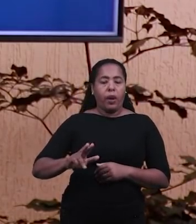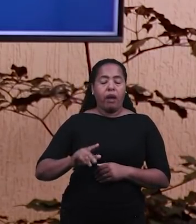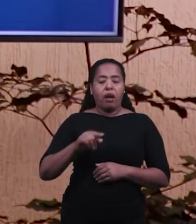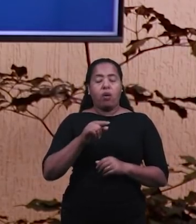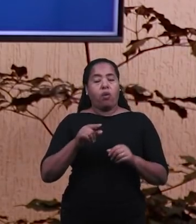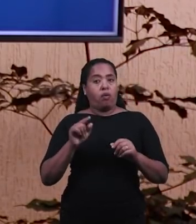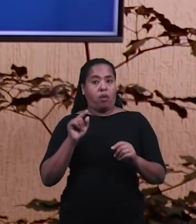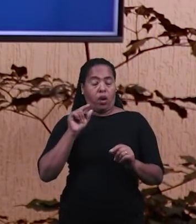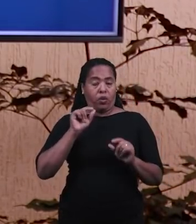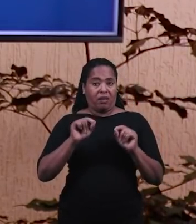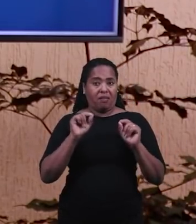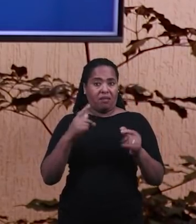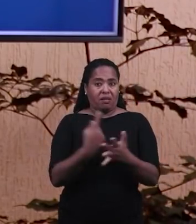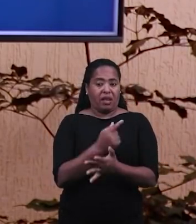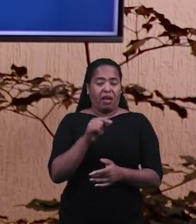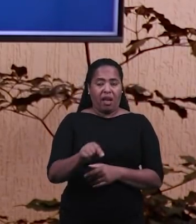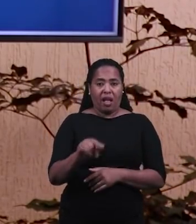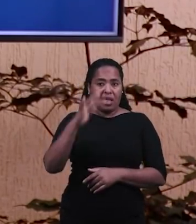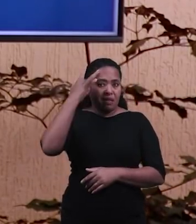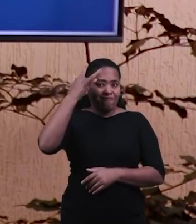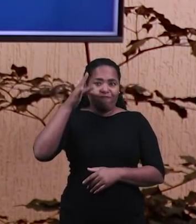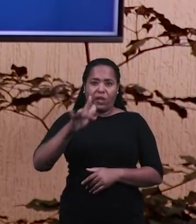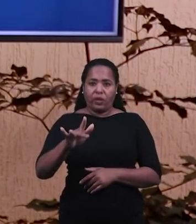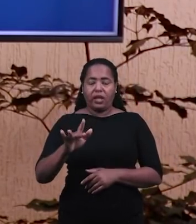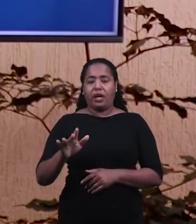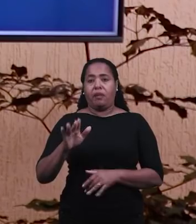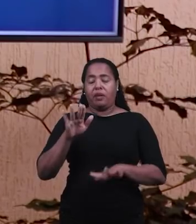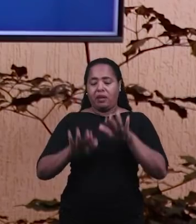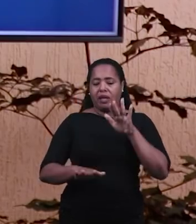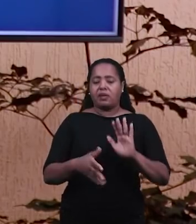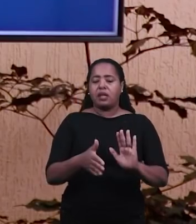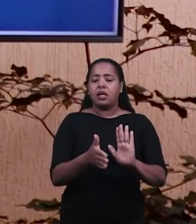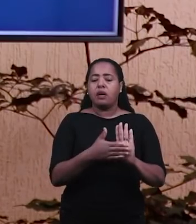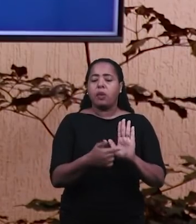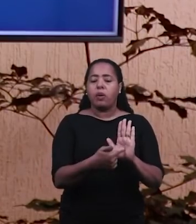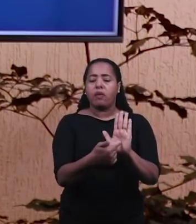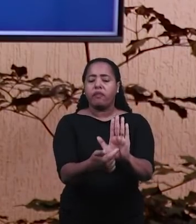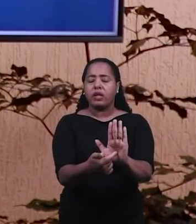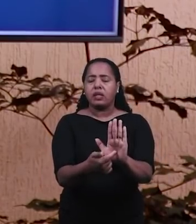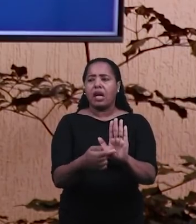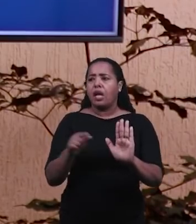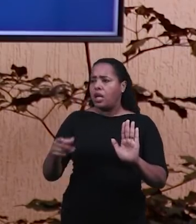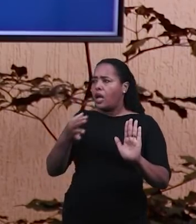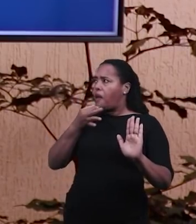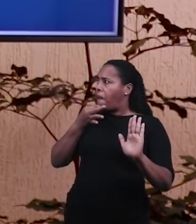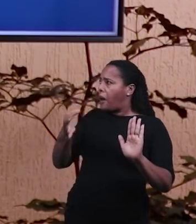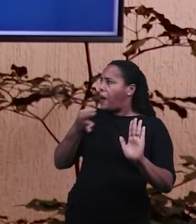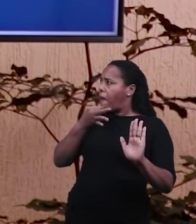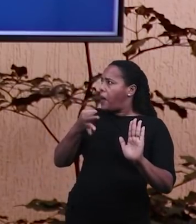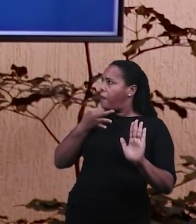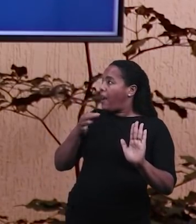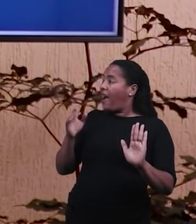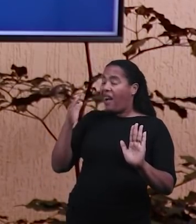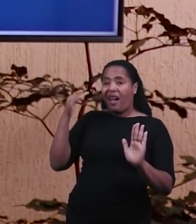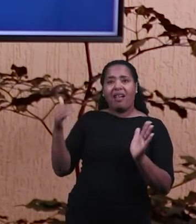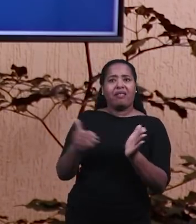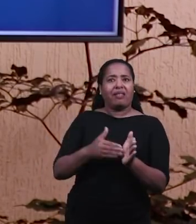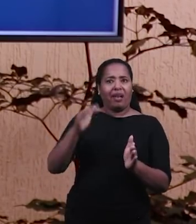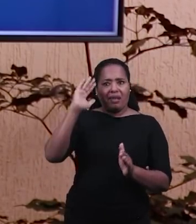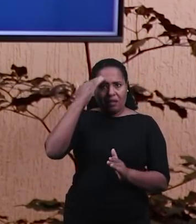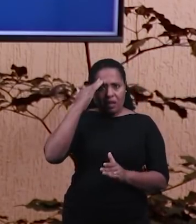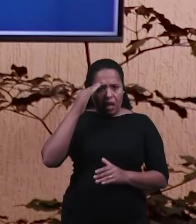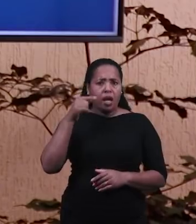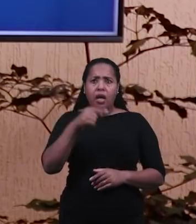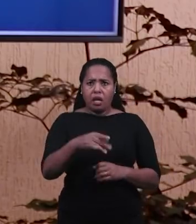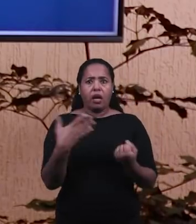entenderam aquilo que é proposto a elas fazer e elas argumentam até entender. E elas vão defender o ponto de vista